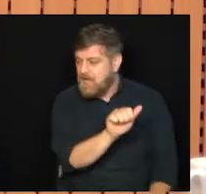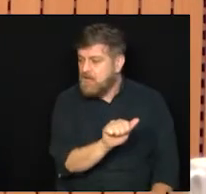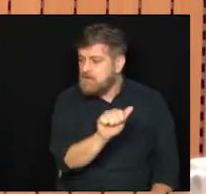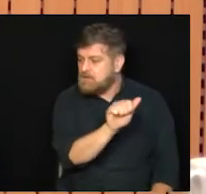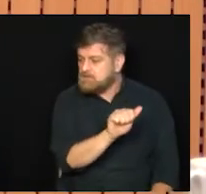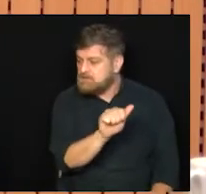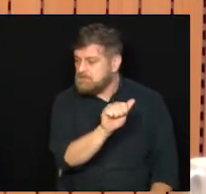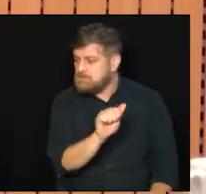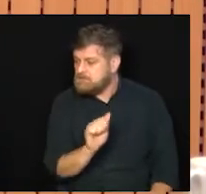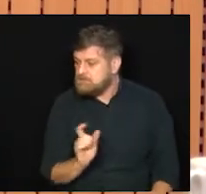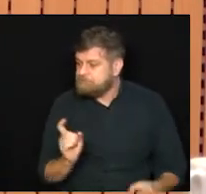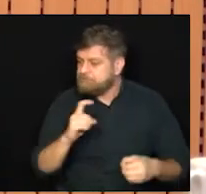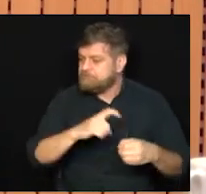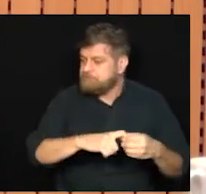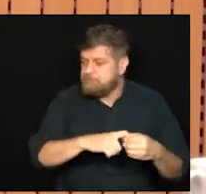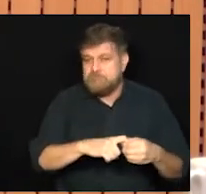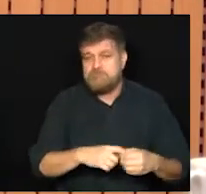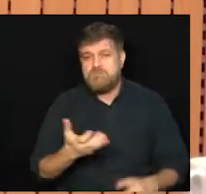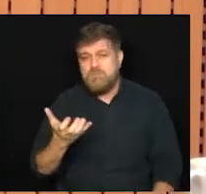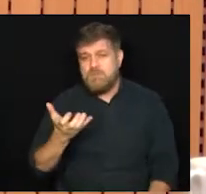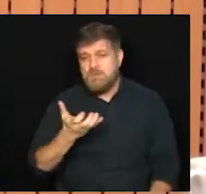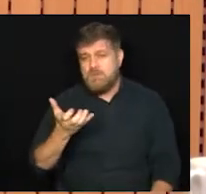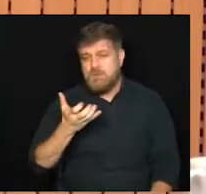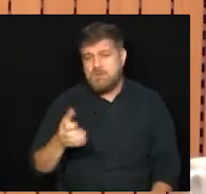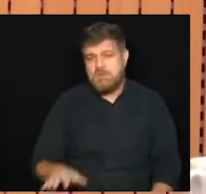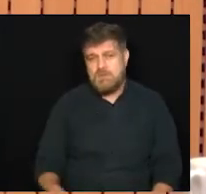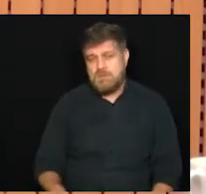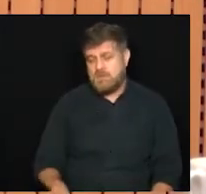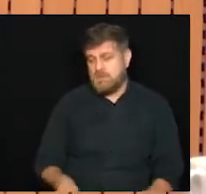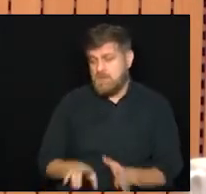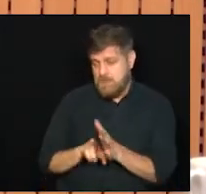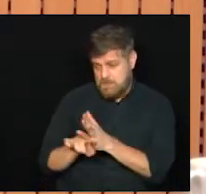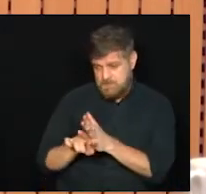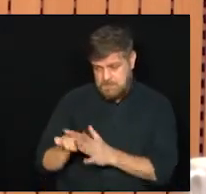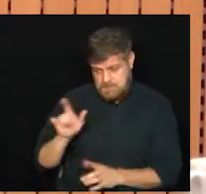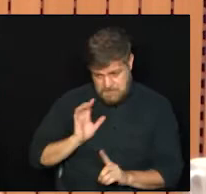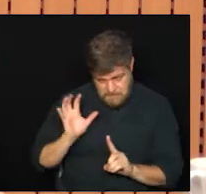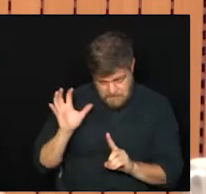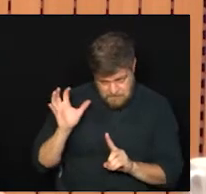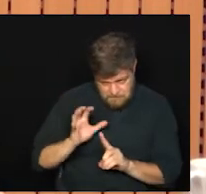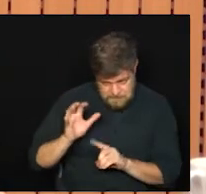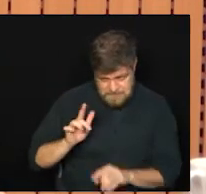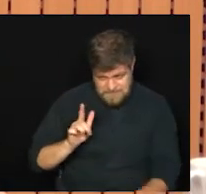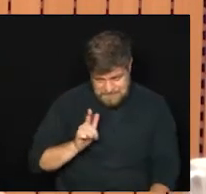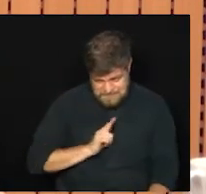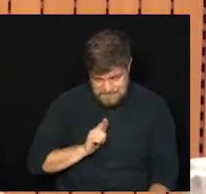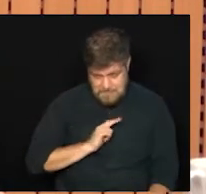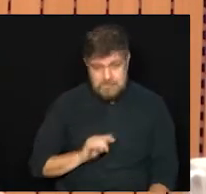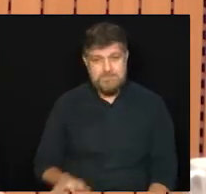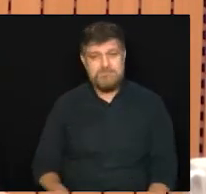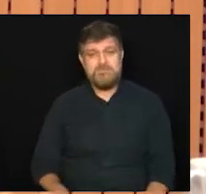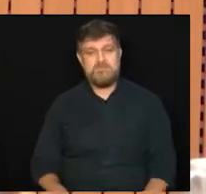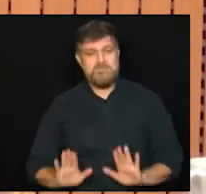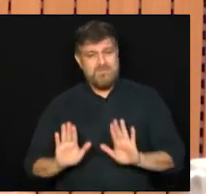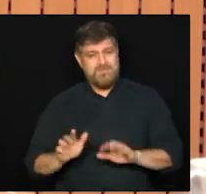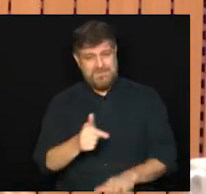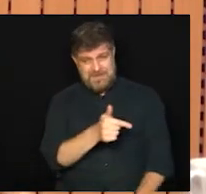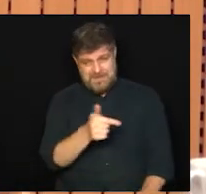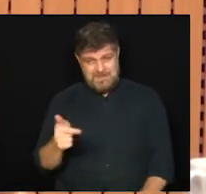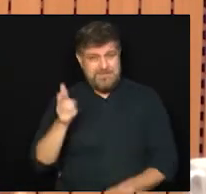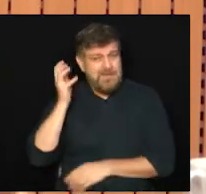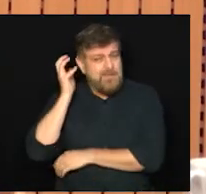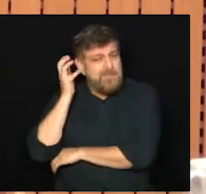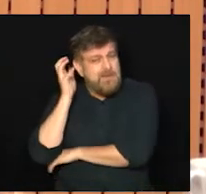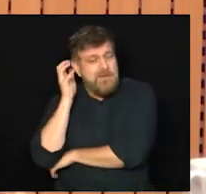trazer um ponto aqui, eu quero ver se isso tem influência ou não. Essa semana eu ouvi na CBN